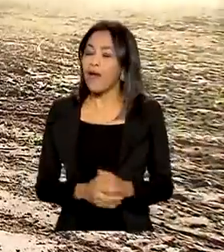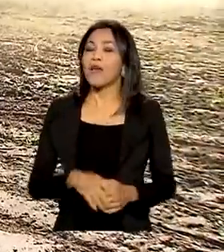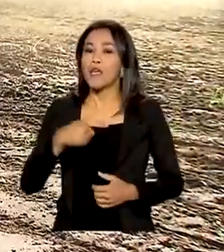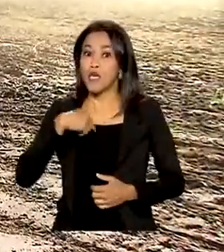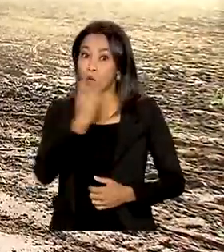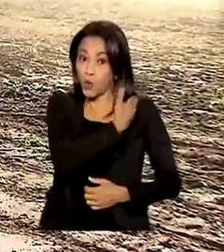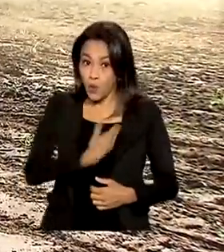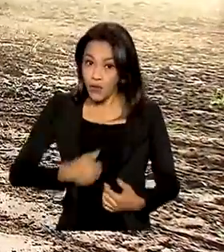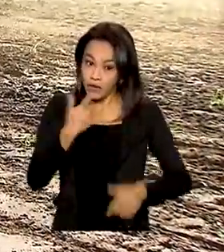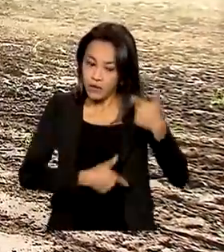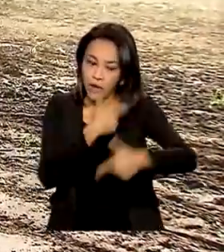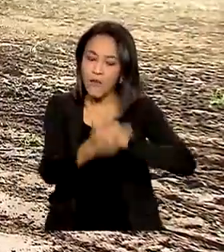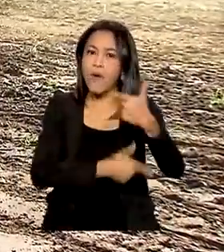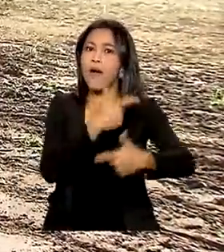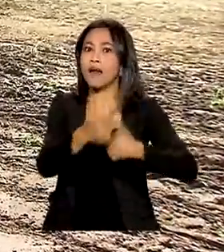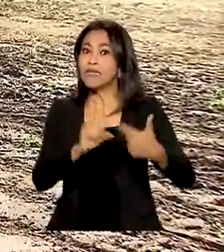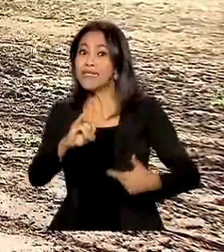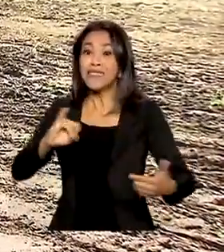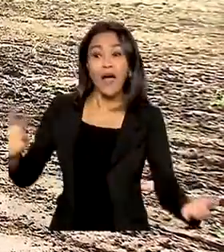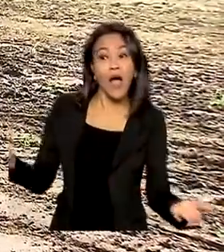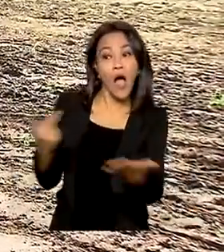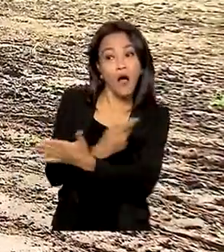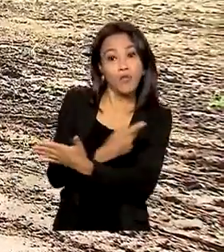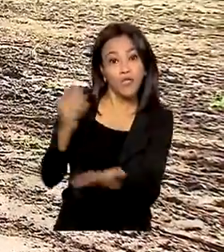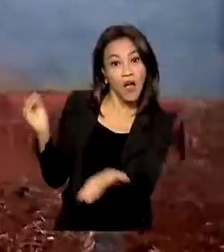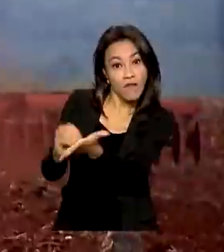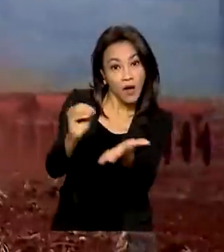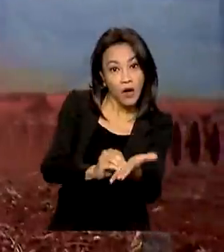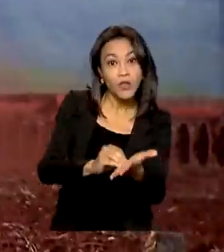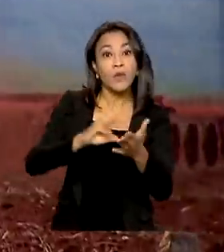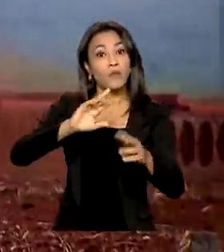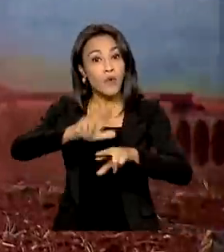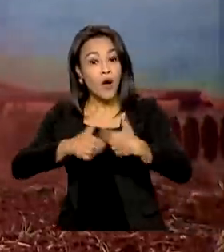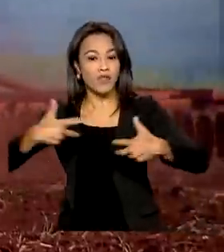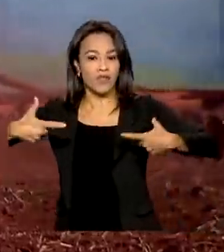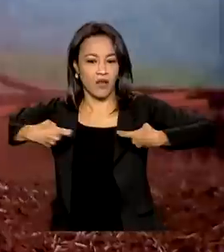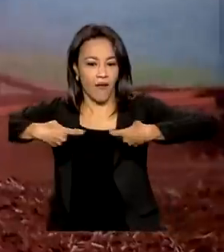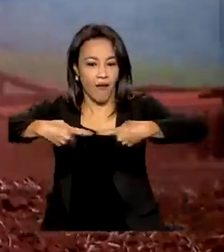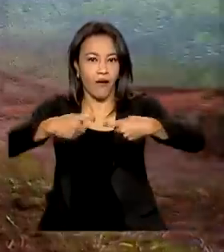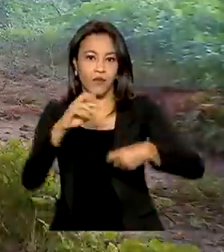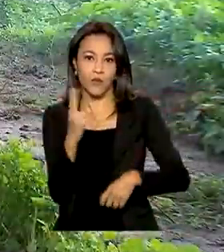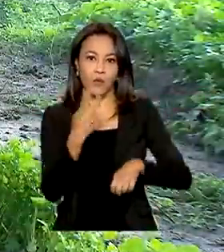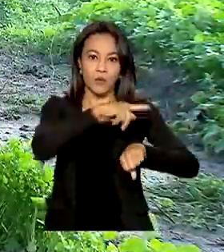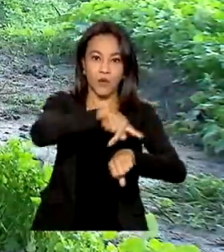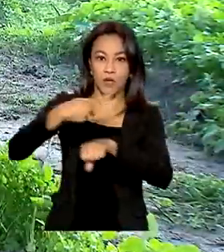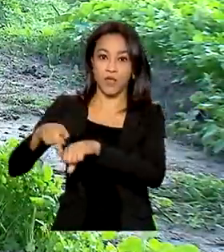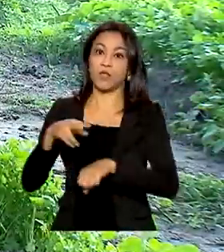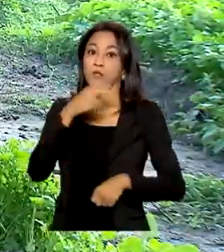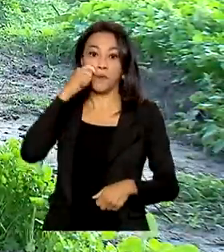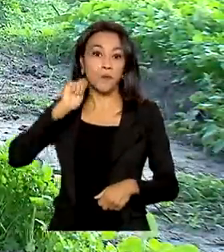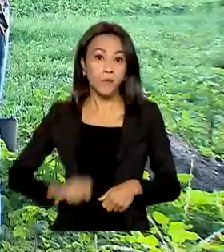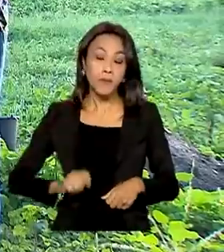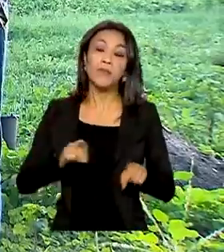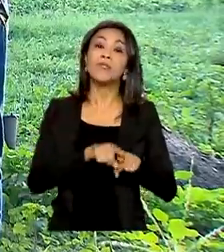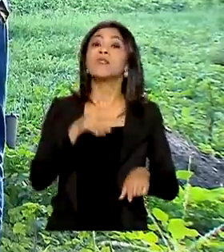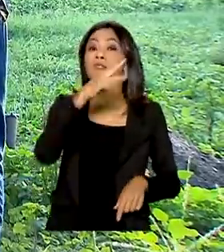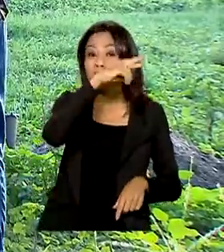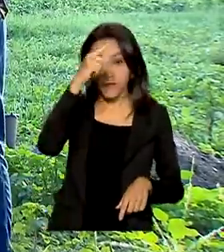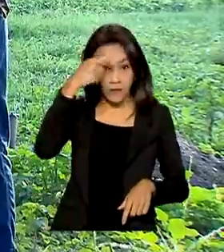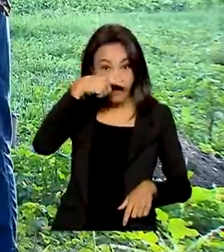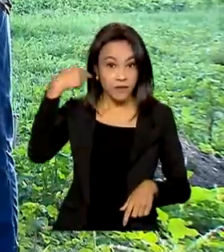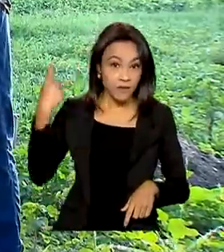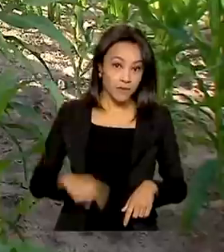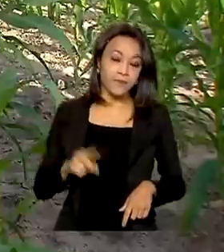garantir o suprimento em caso de escassez provocada pelo conflito entre Rússia e Ucrânia. No Ceará, famílias de